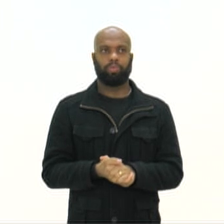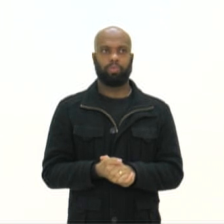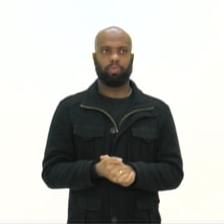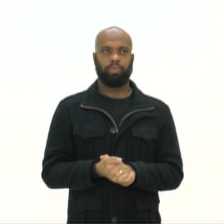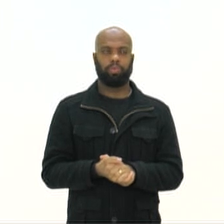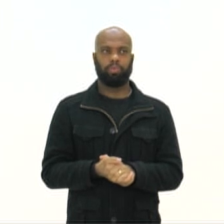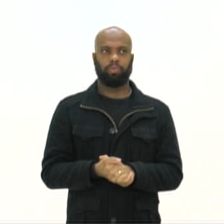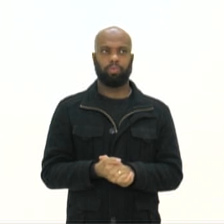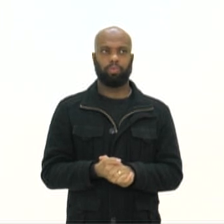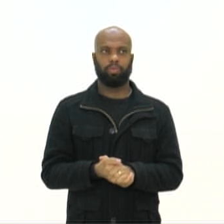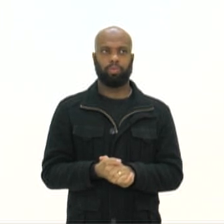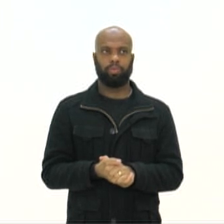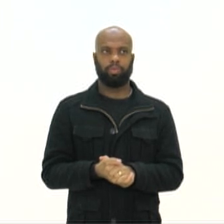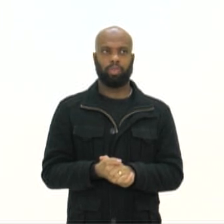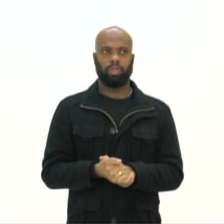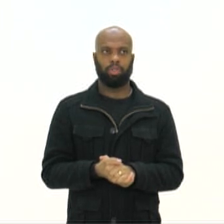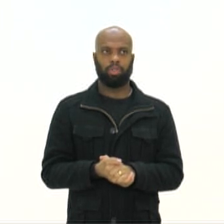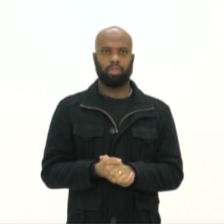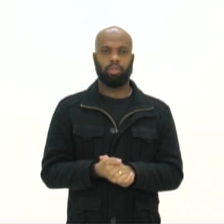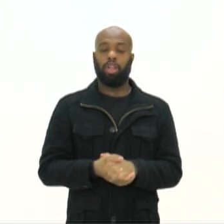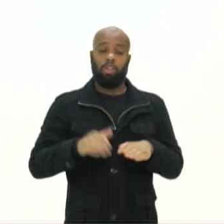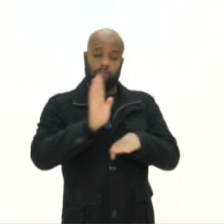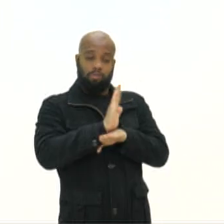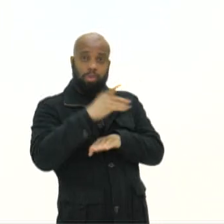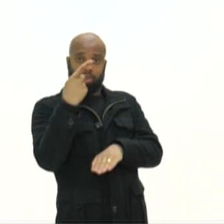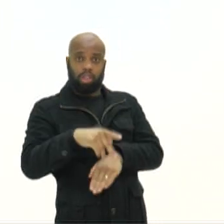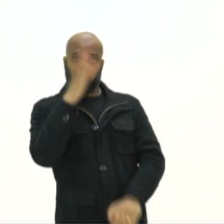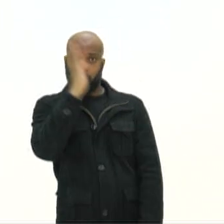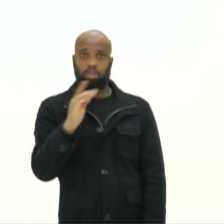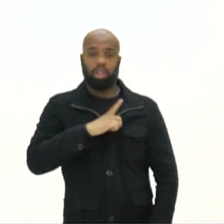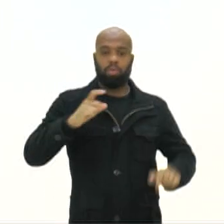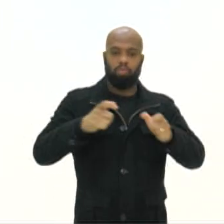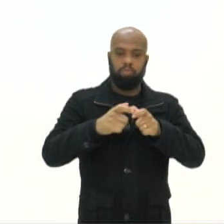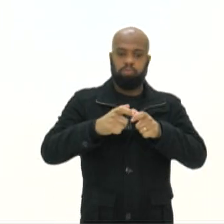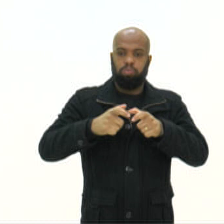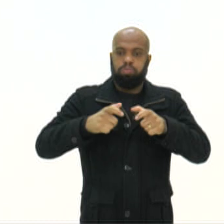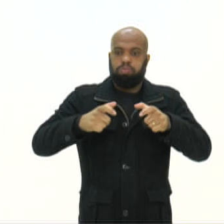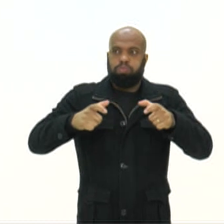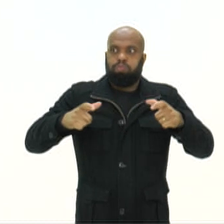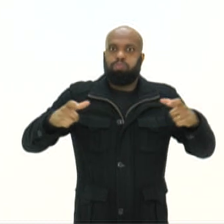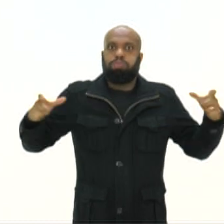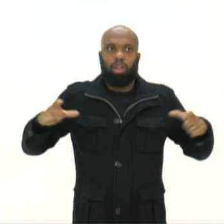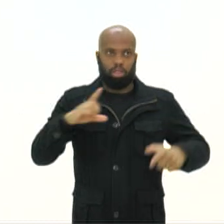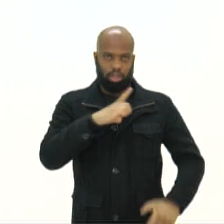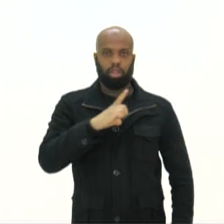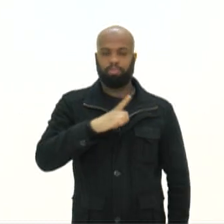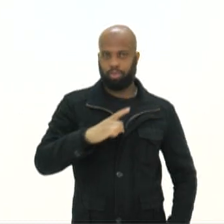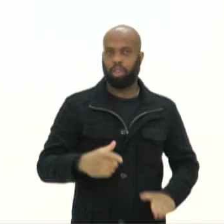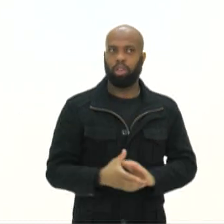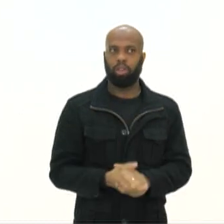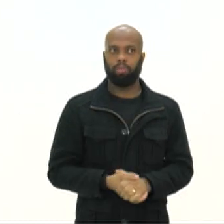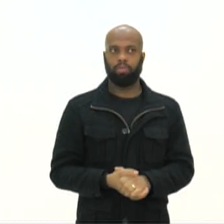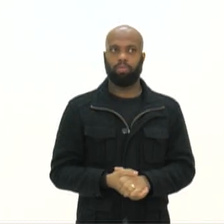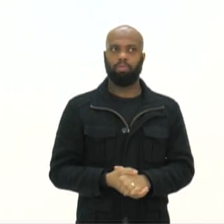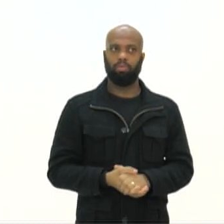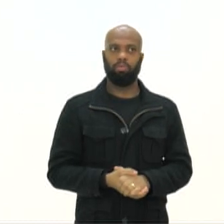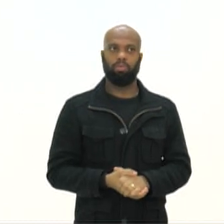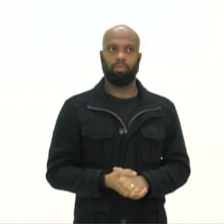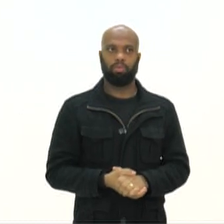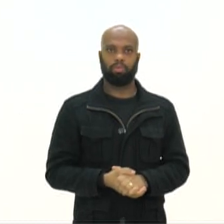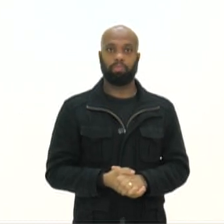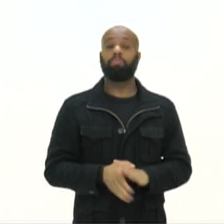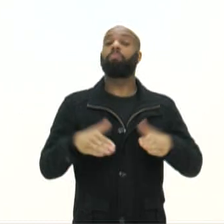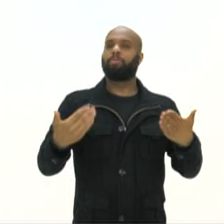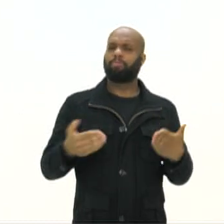Brazil have increased. Filmes no Brasil têm aumentado. This growth is still happening.